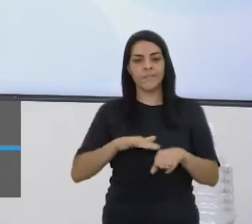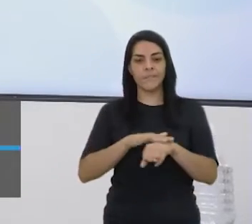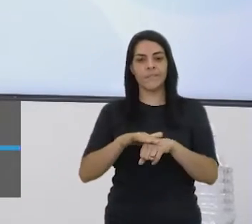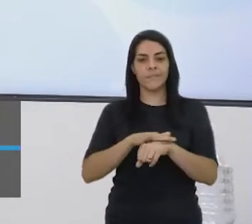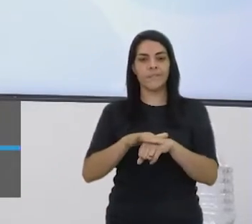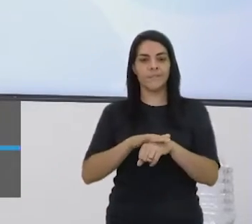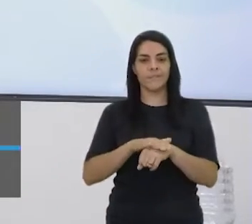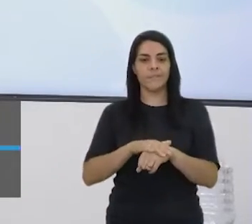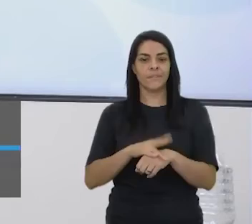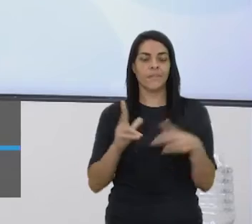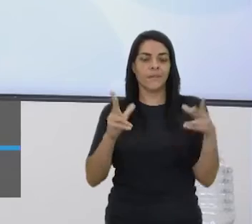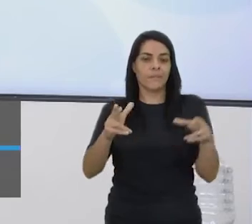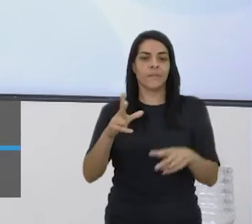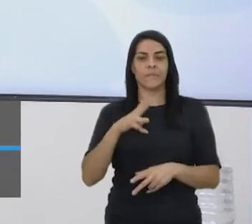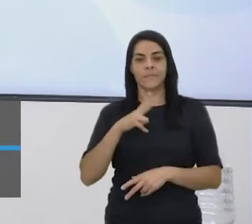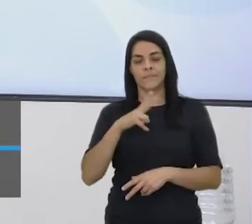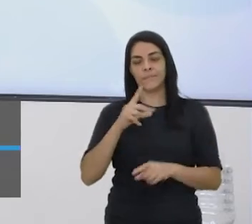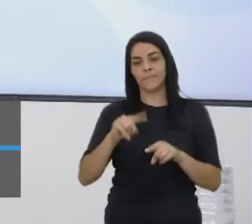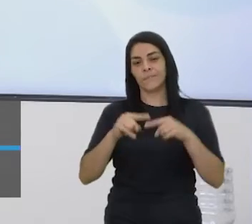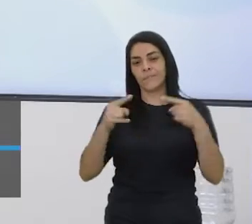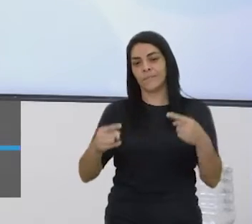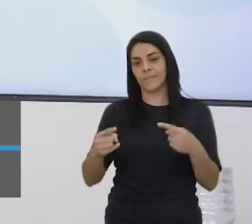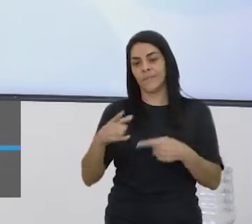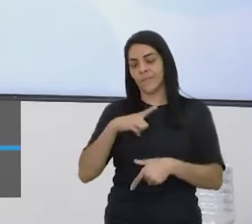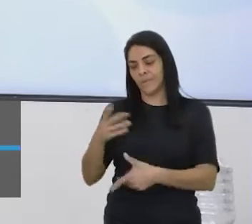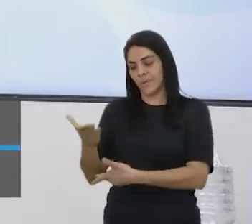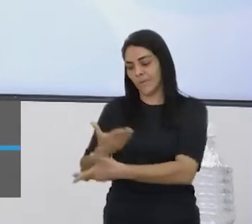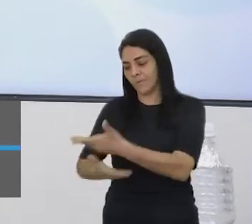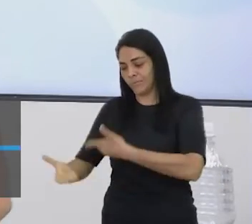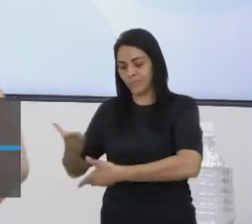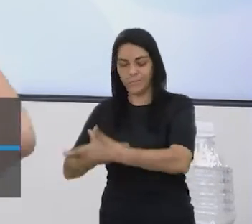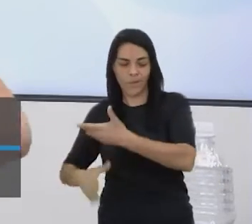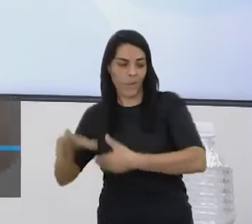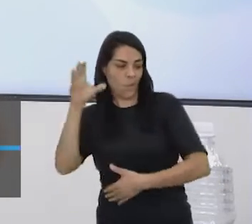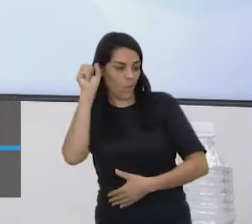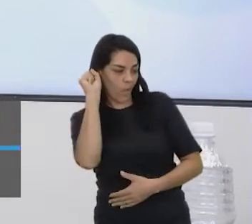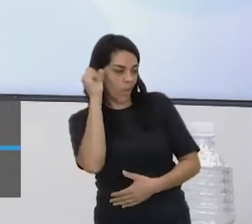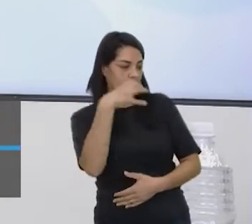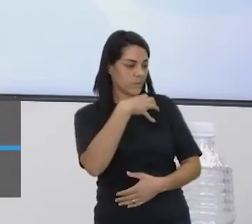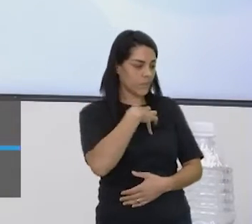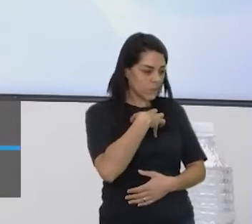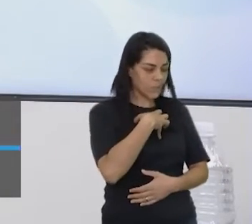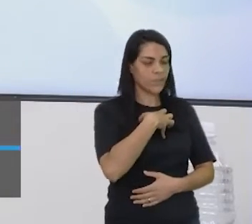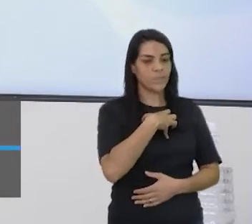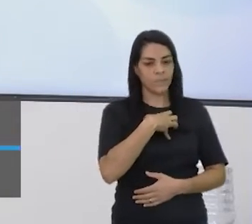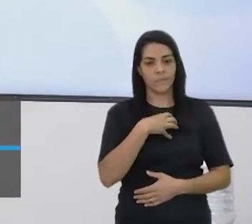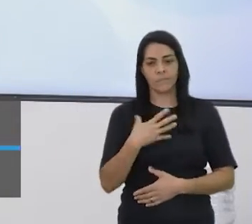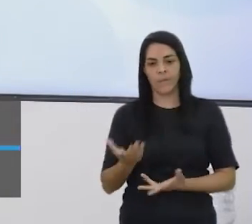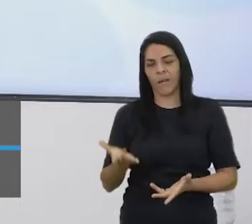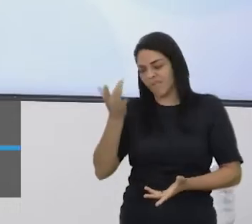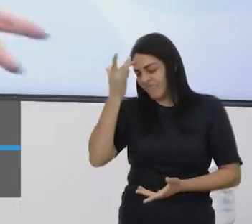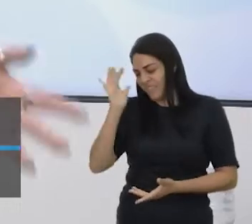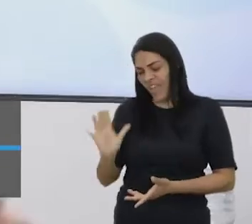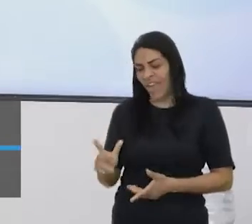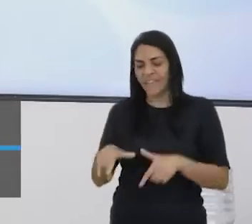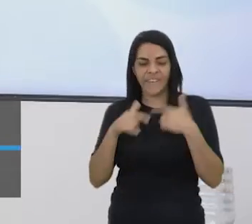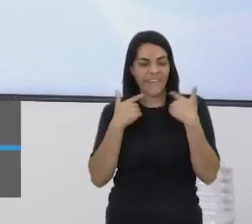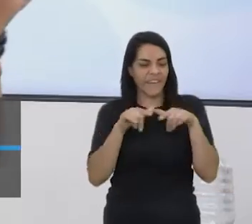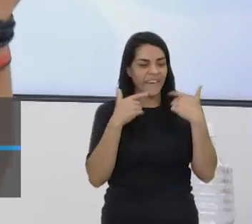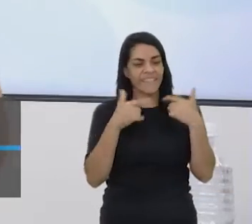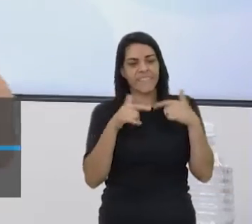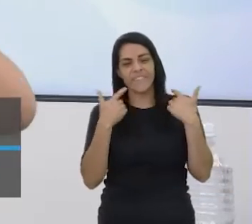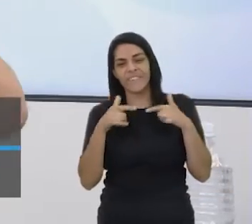querendo ou não você tá tendo uma interação comigo você tá me ouvindo você tá sei lá tipo rindo comigo